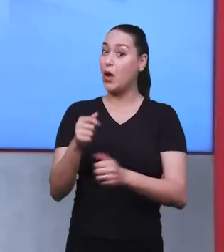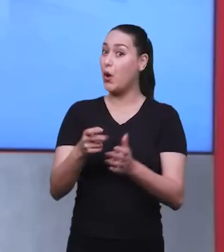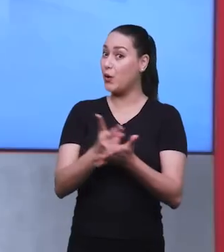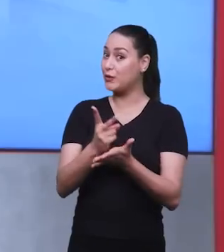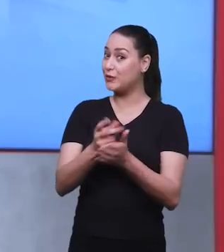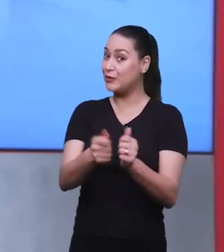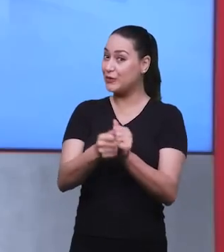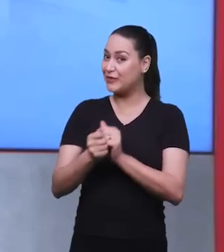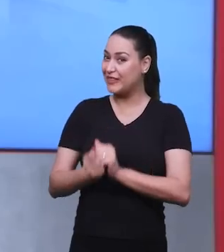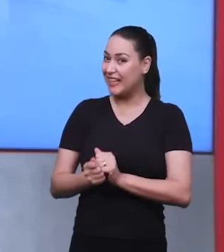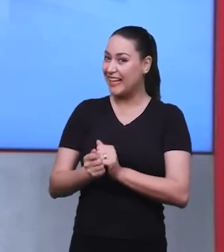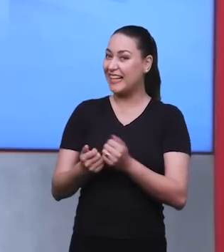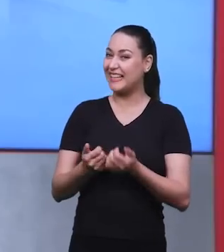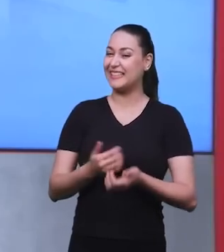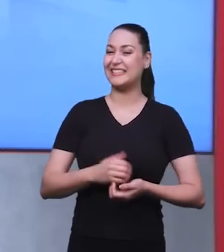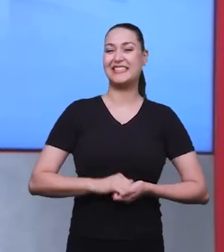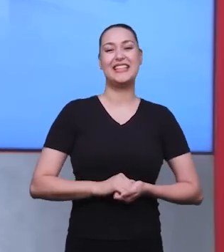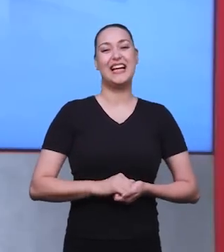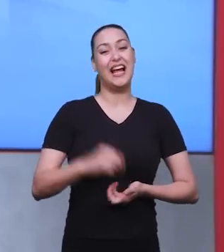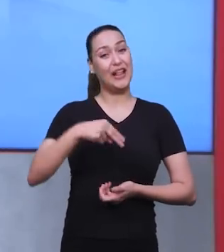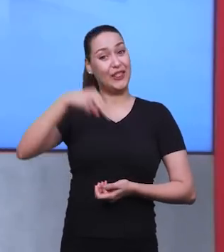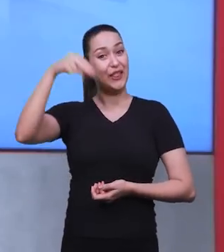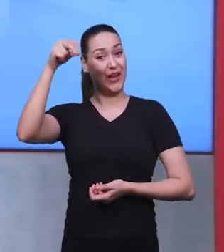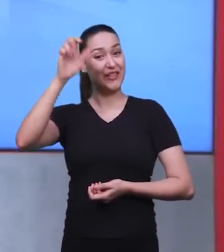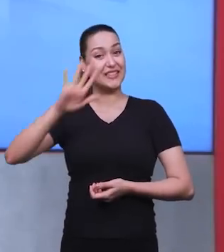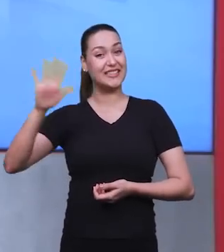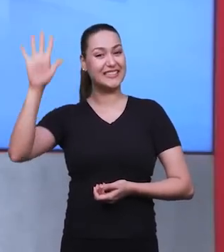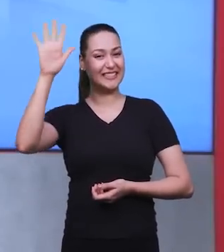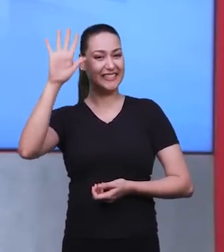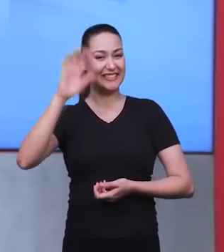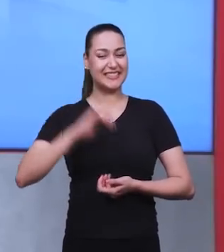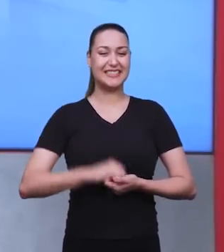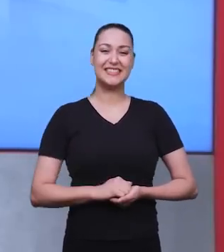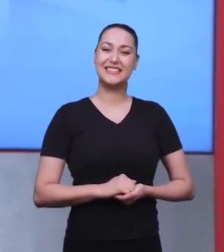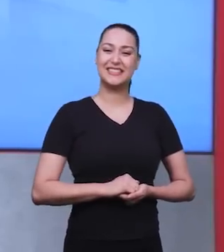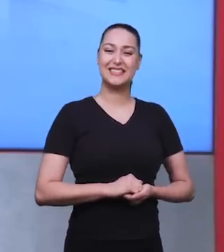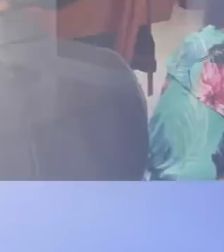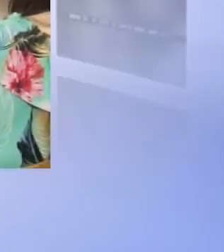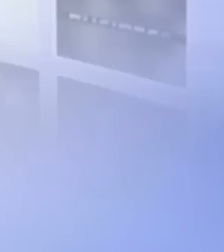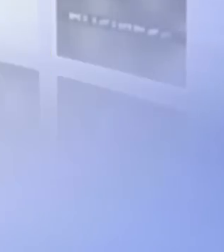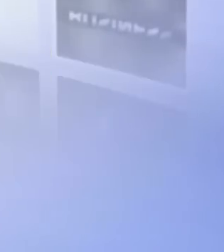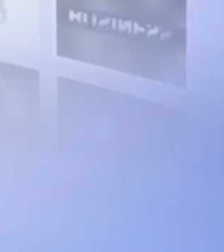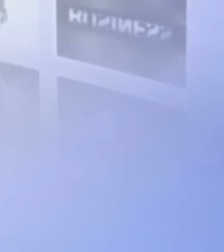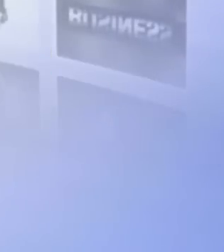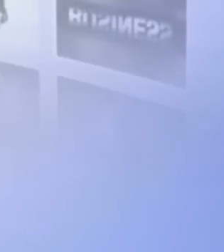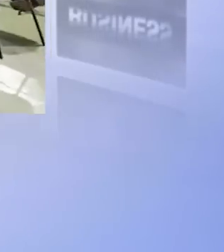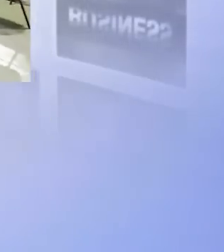gente! A partir de agora, o Maranhão News está entrando no ar, Norte e Nordeste.